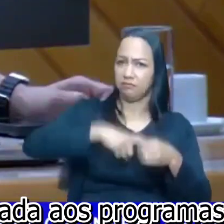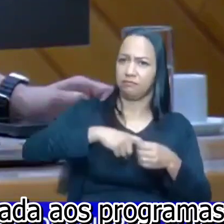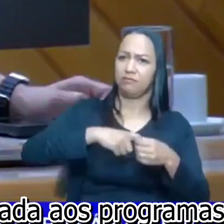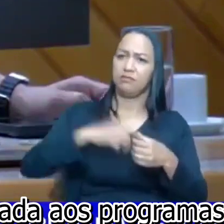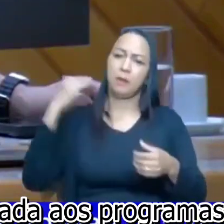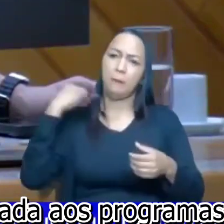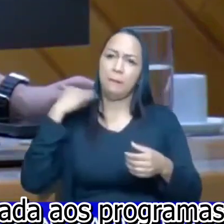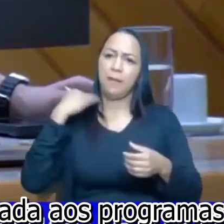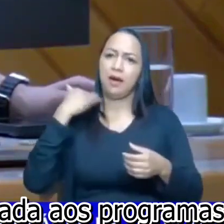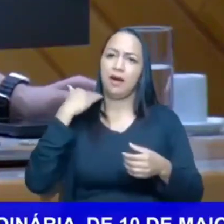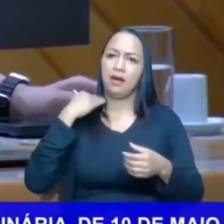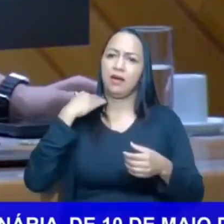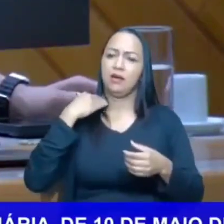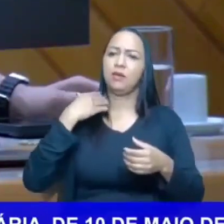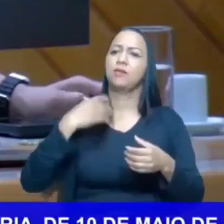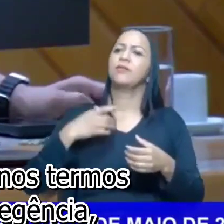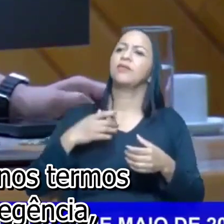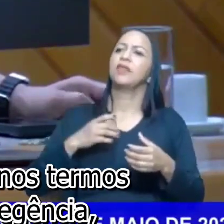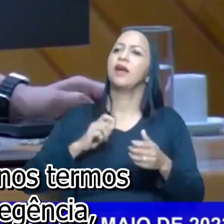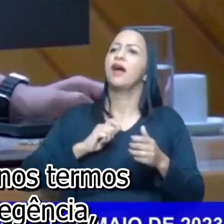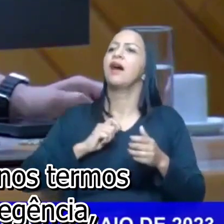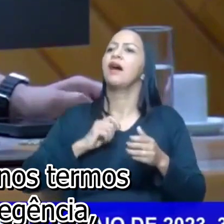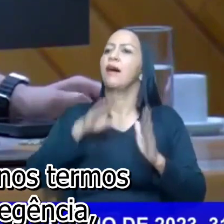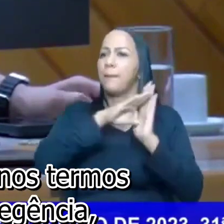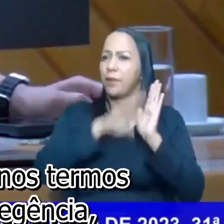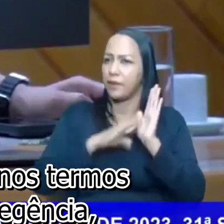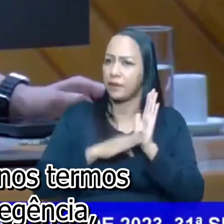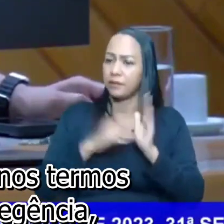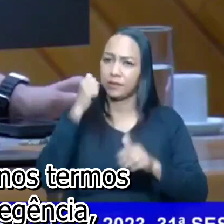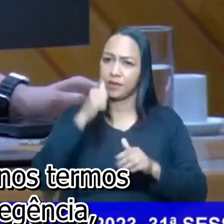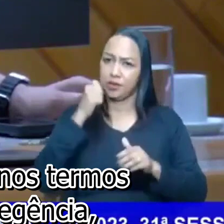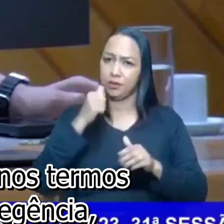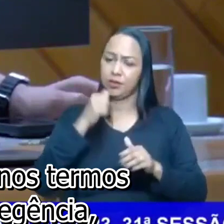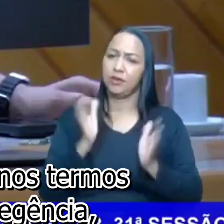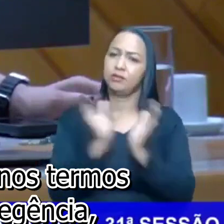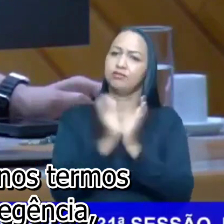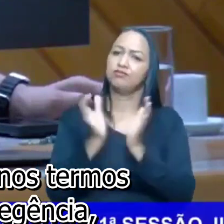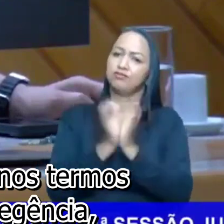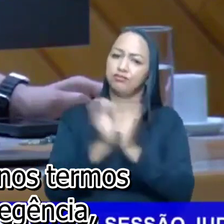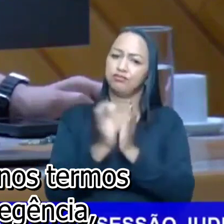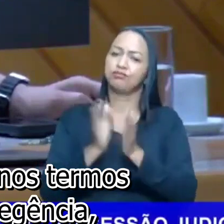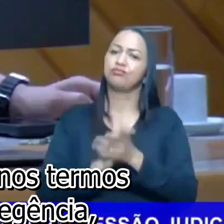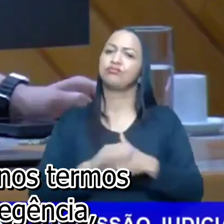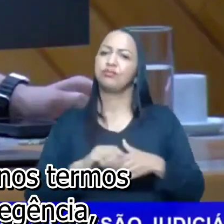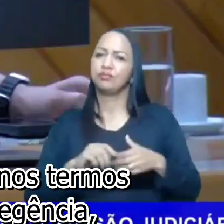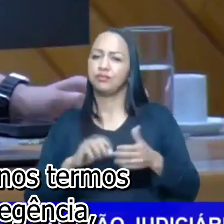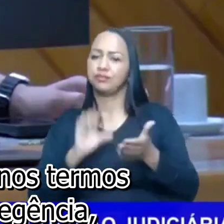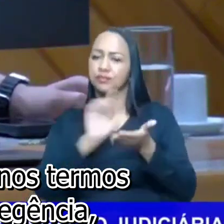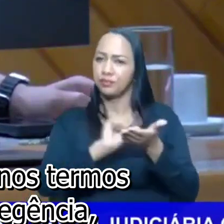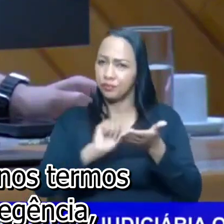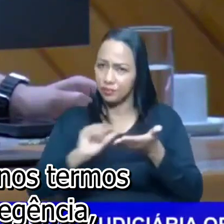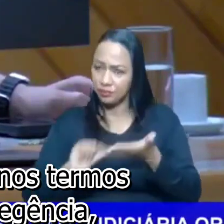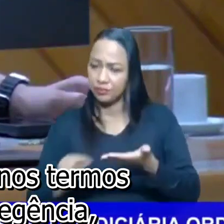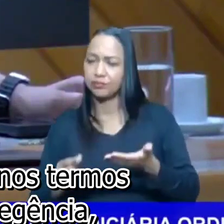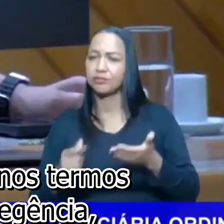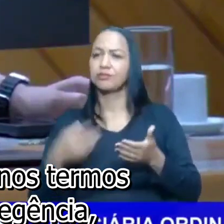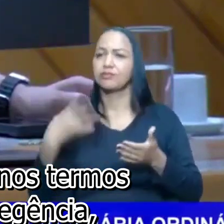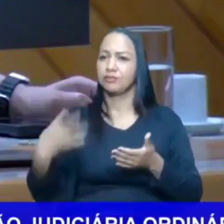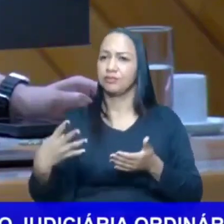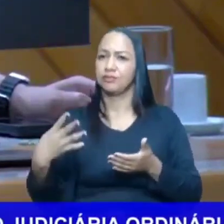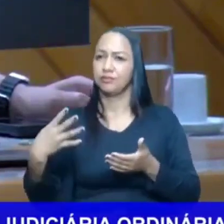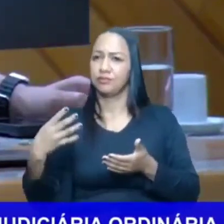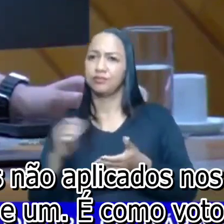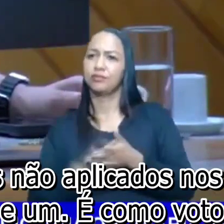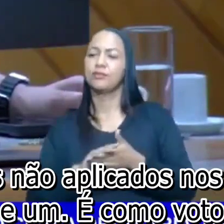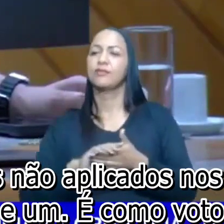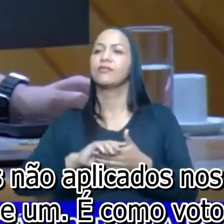aos programas de promoção e participação política das mulheres, nos termos do inciso 4º do artigo 6 da norma de regência, no valor